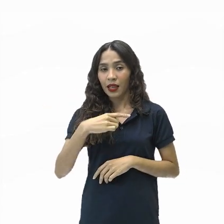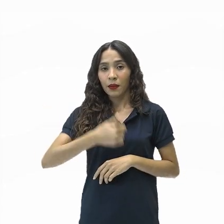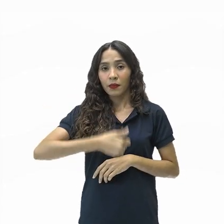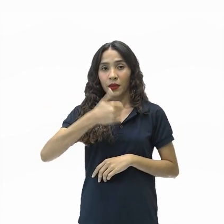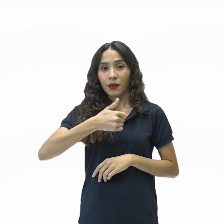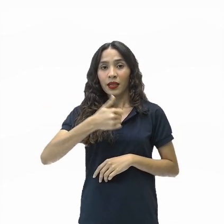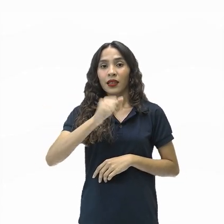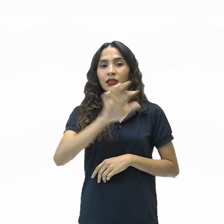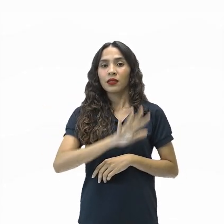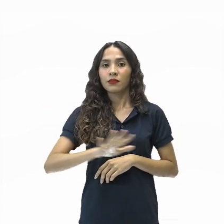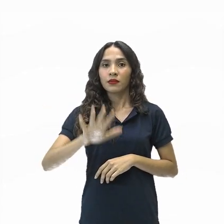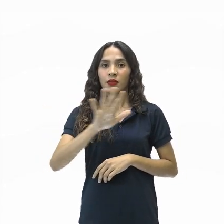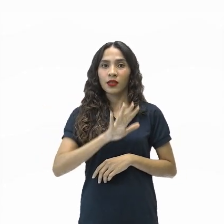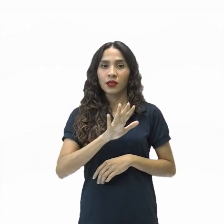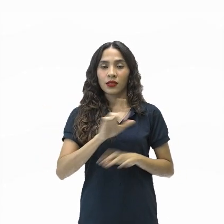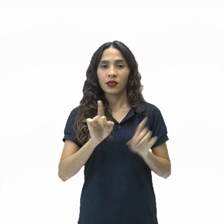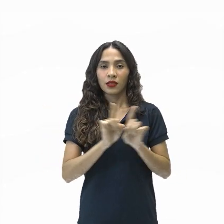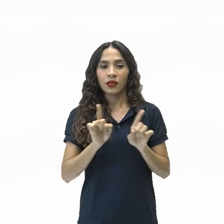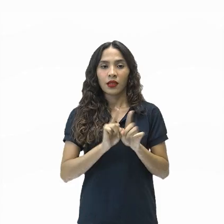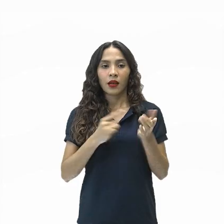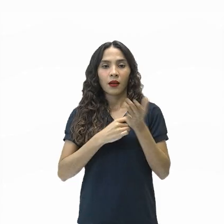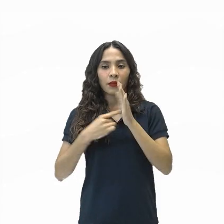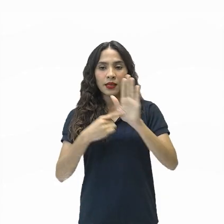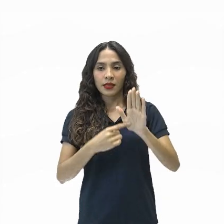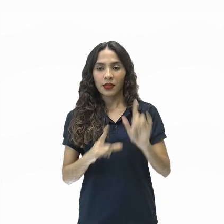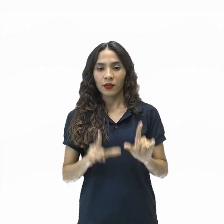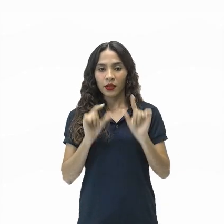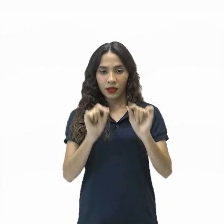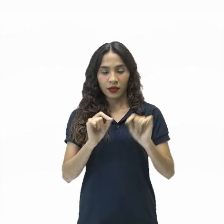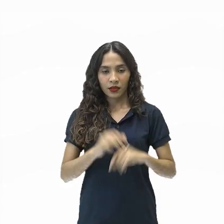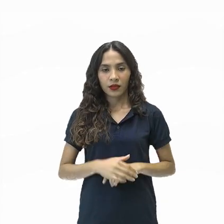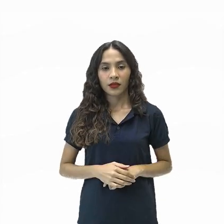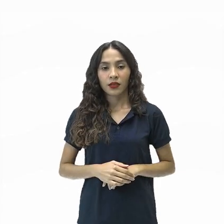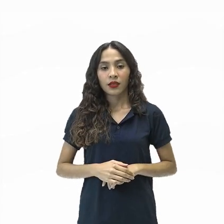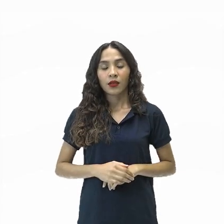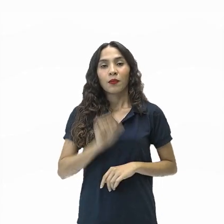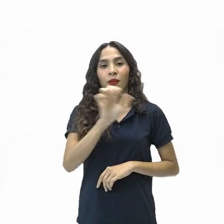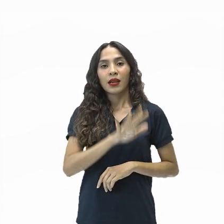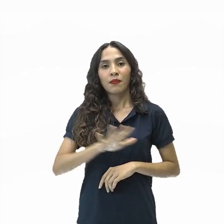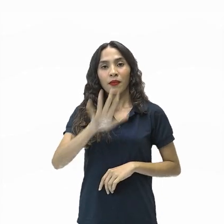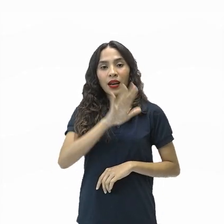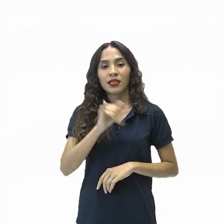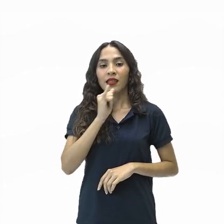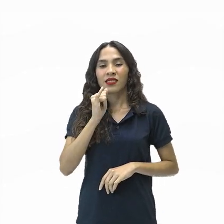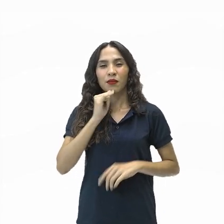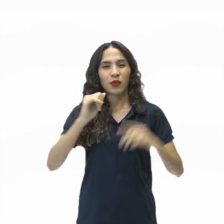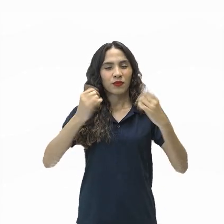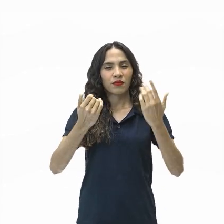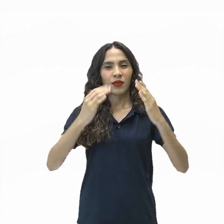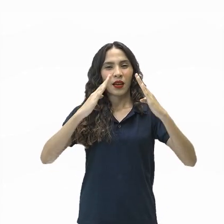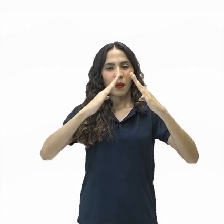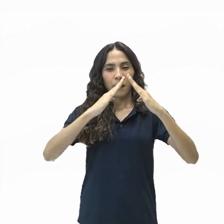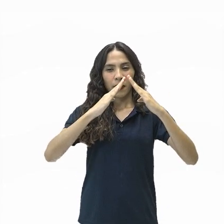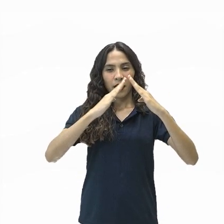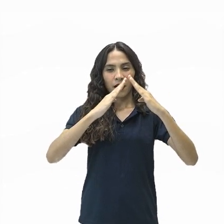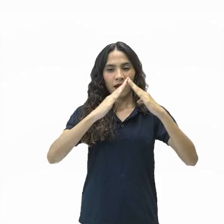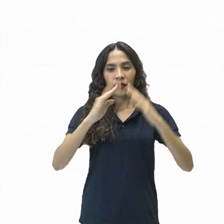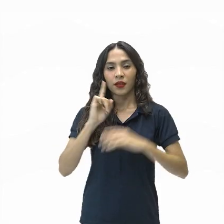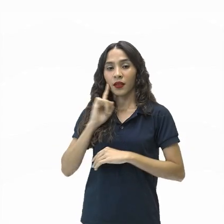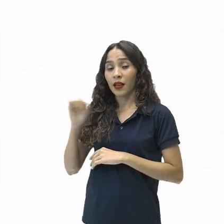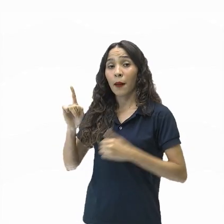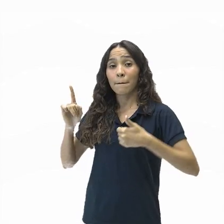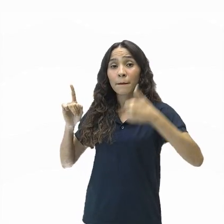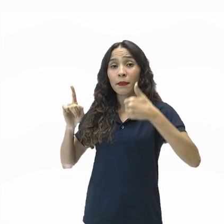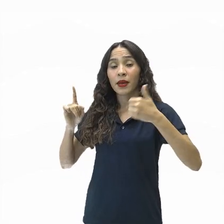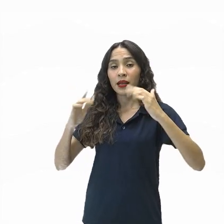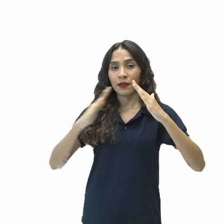primeira imagem, que mostra para a gente uma imagem de pirâmide. Aqui, o que a gente